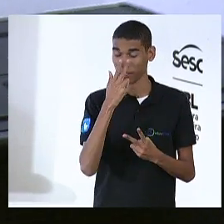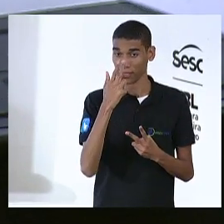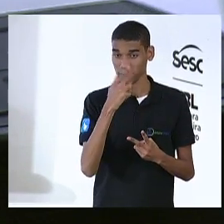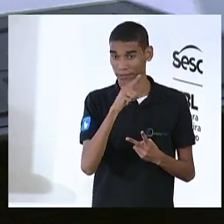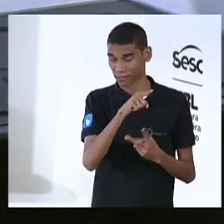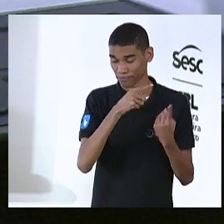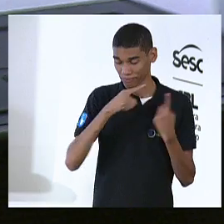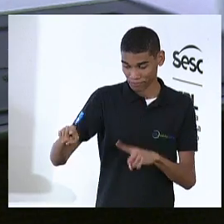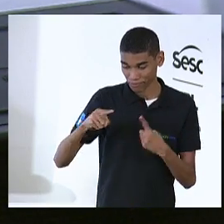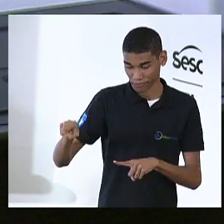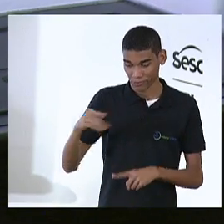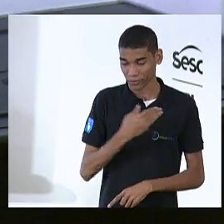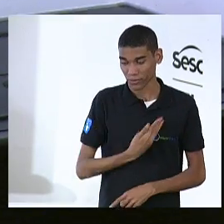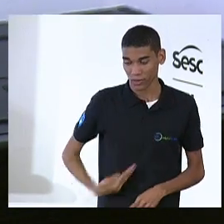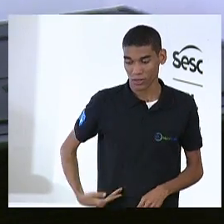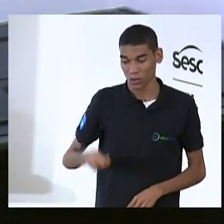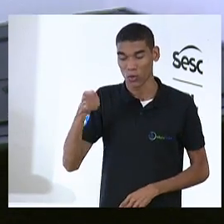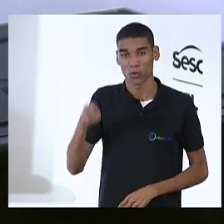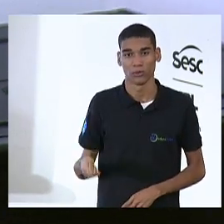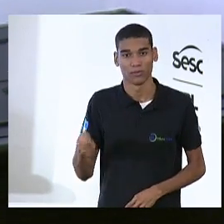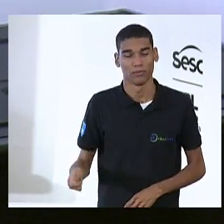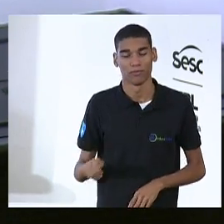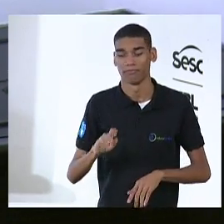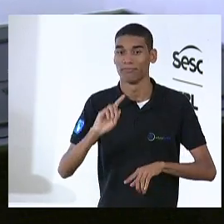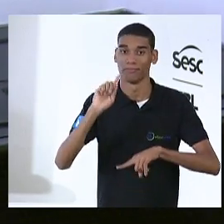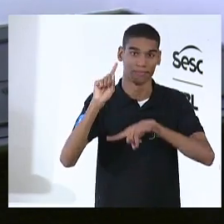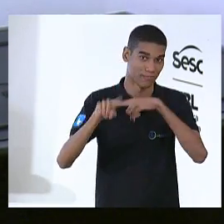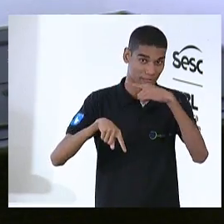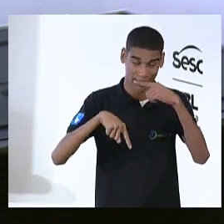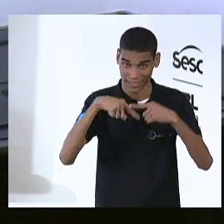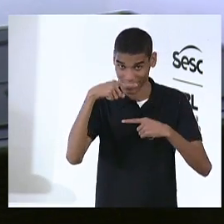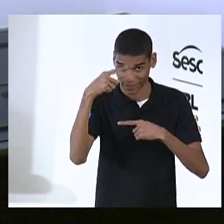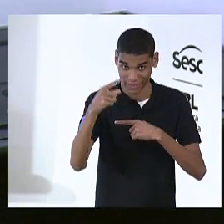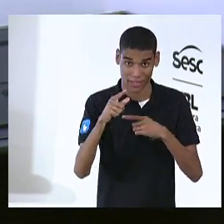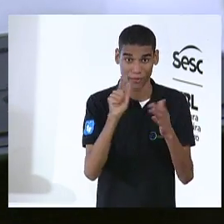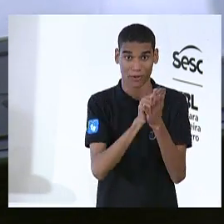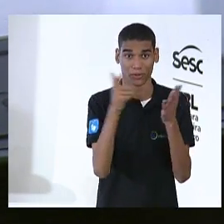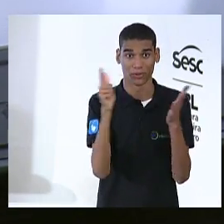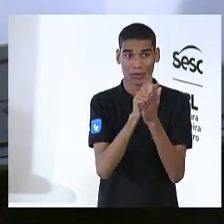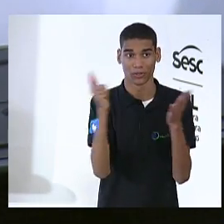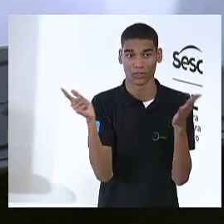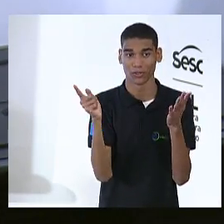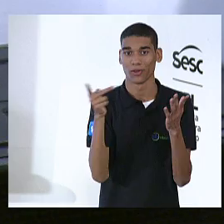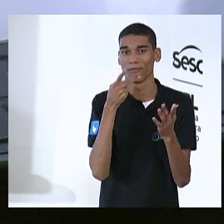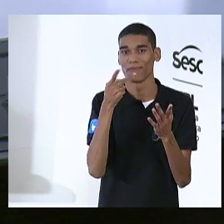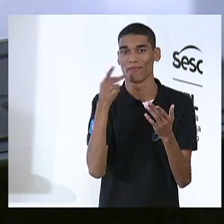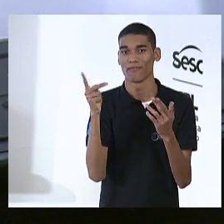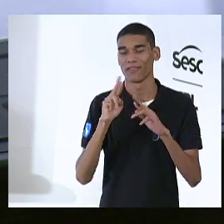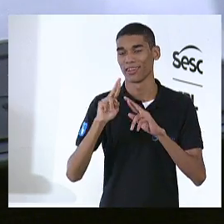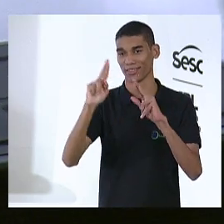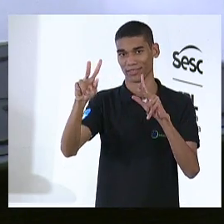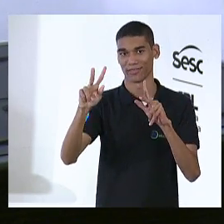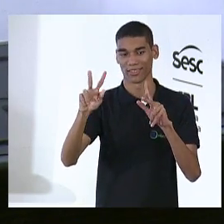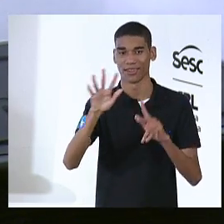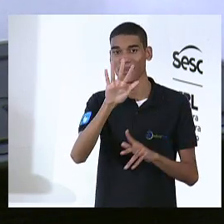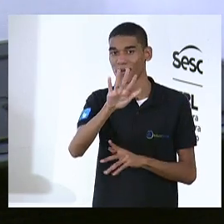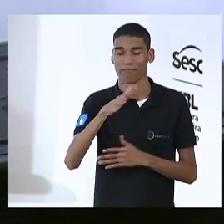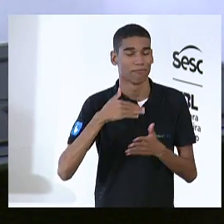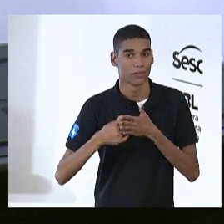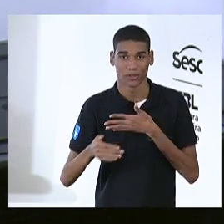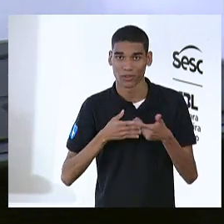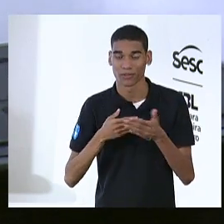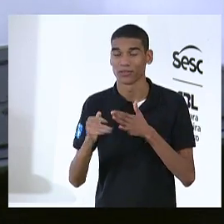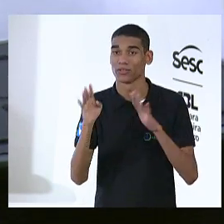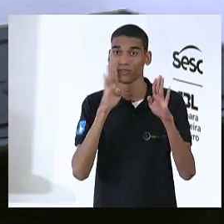regime, mas, às vezes, sai ali uma nota nostálgica em muitos articulistas, né, sobretudo. Mas, de qualquer forma, nas